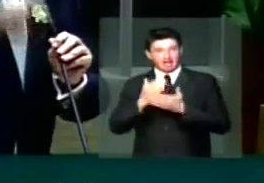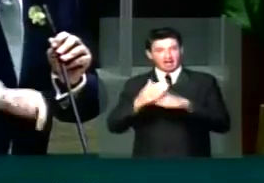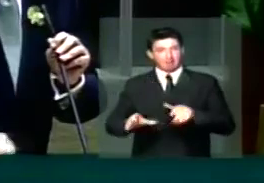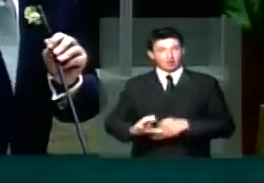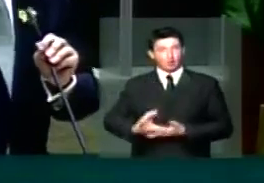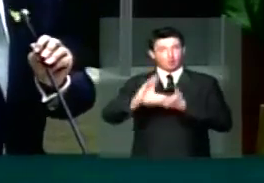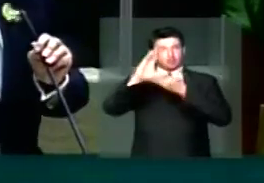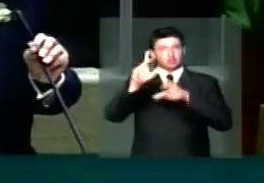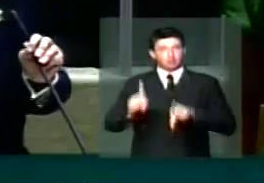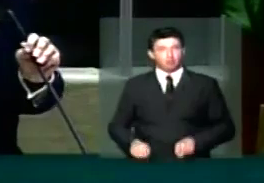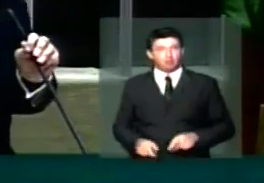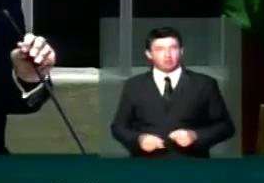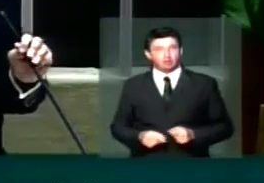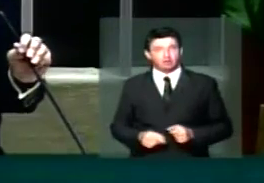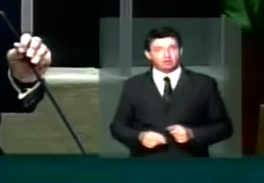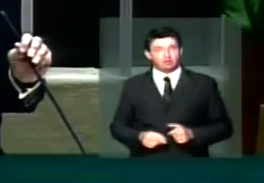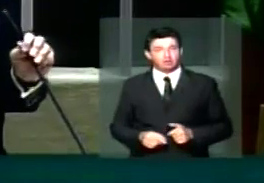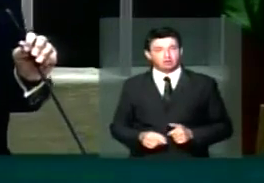os conselhos populares?